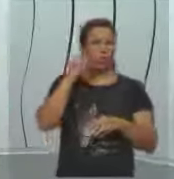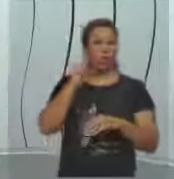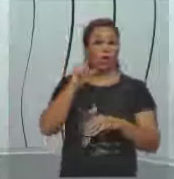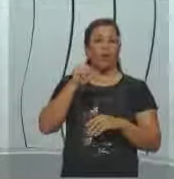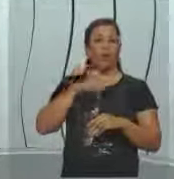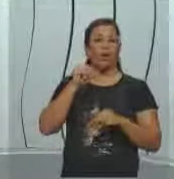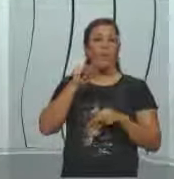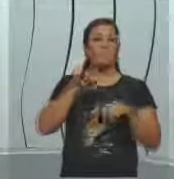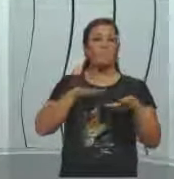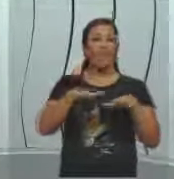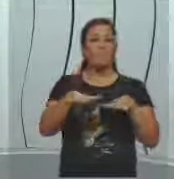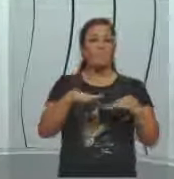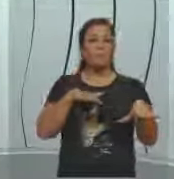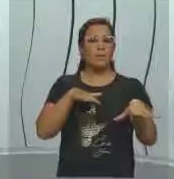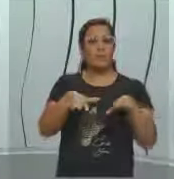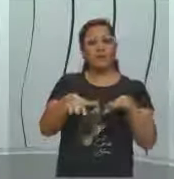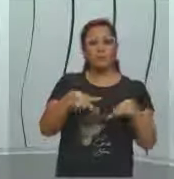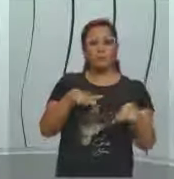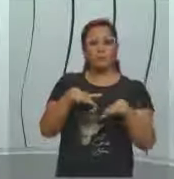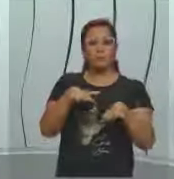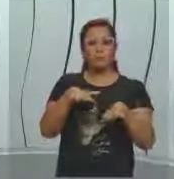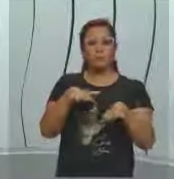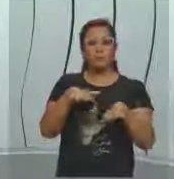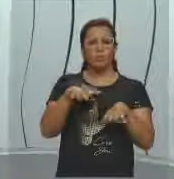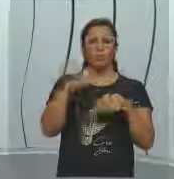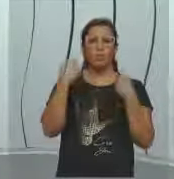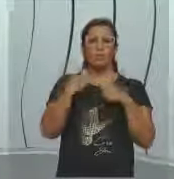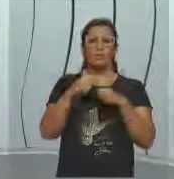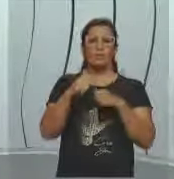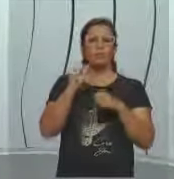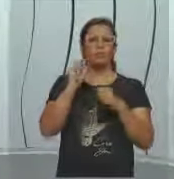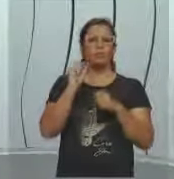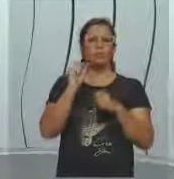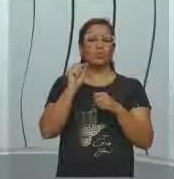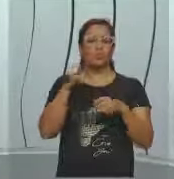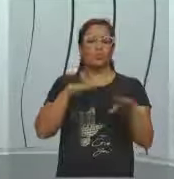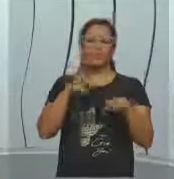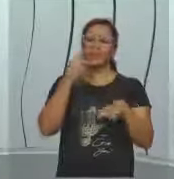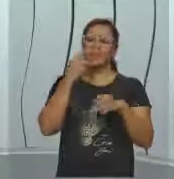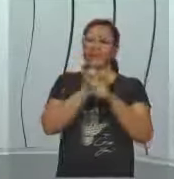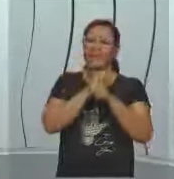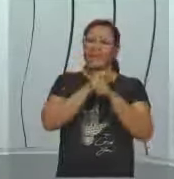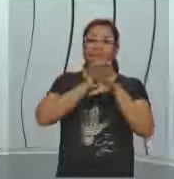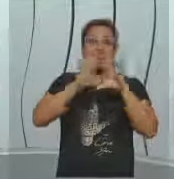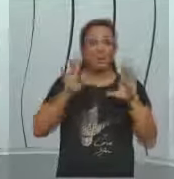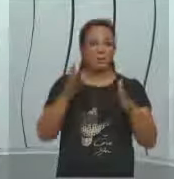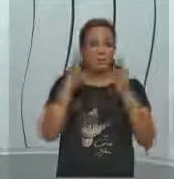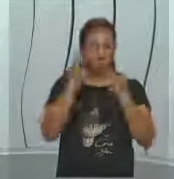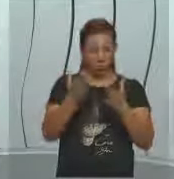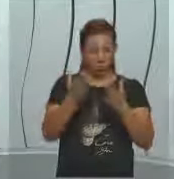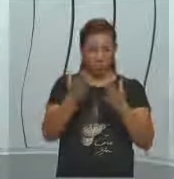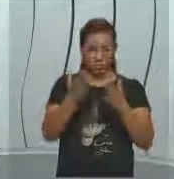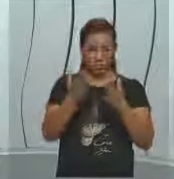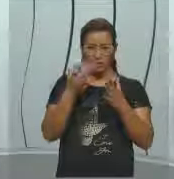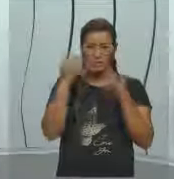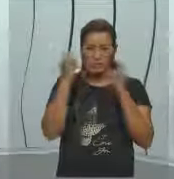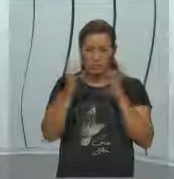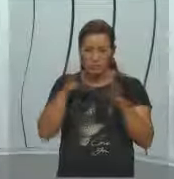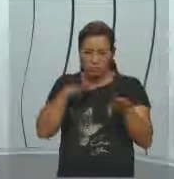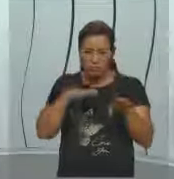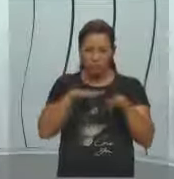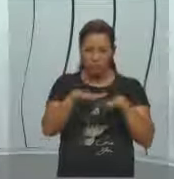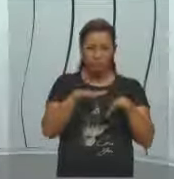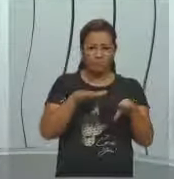desses elétrons livres tem que ser ordenado. Por que eu estou deixando isso muito claro e até